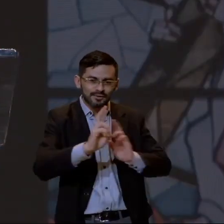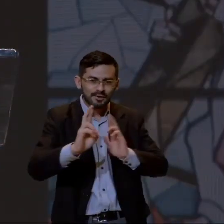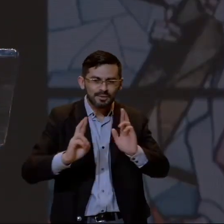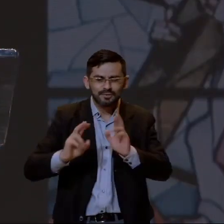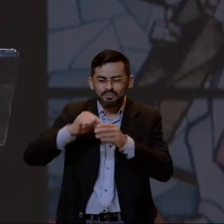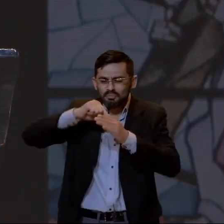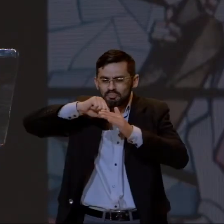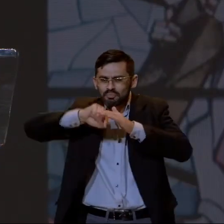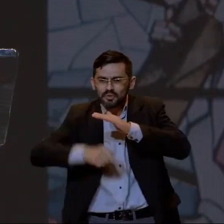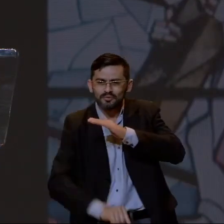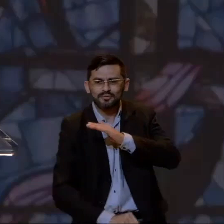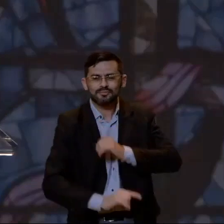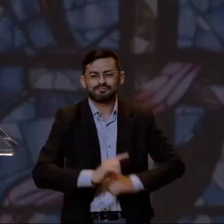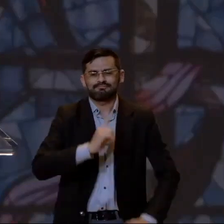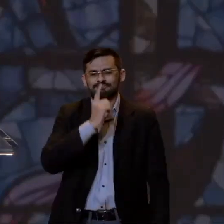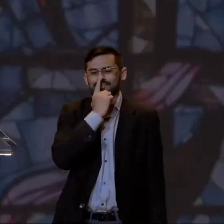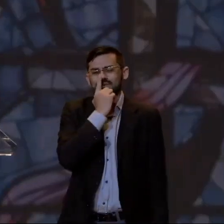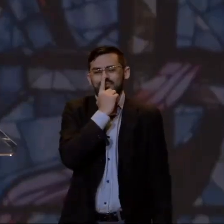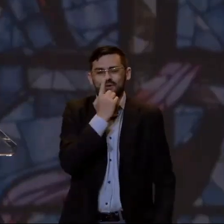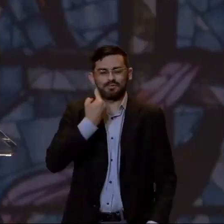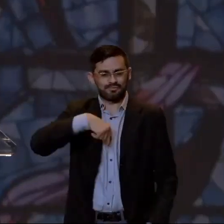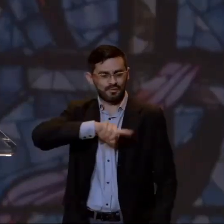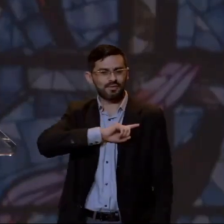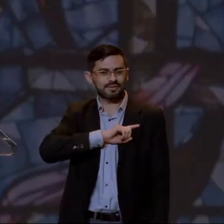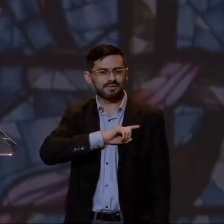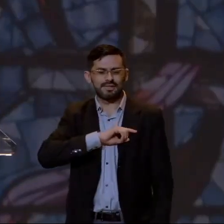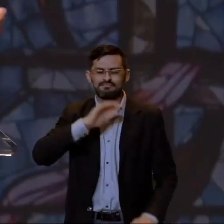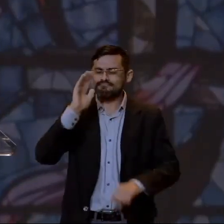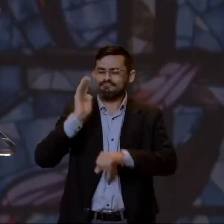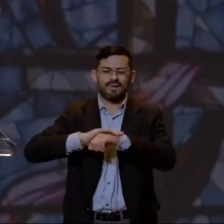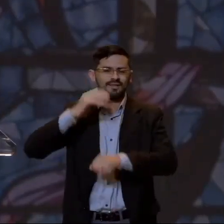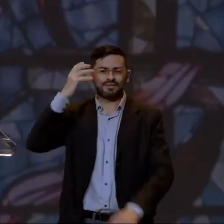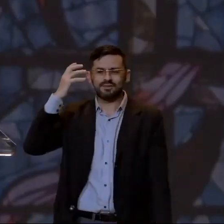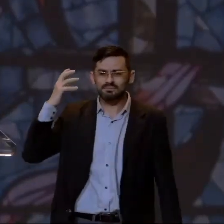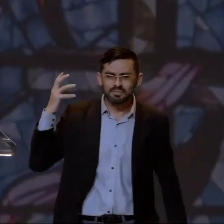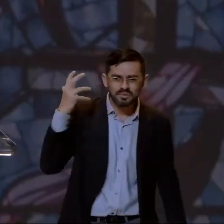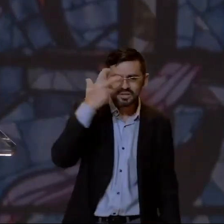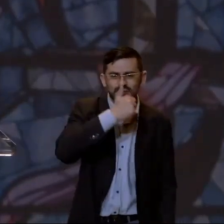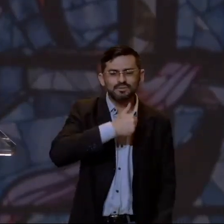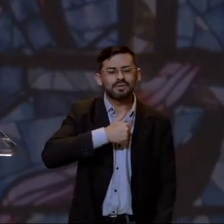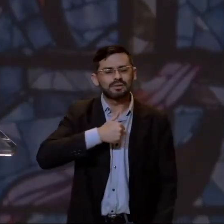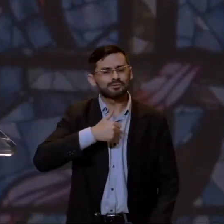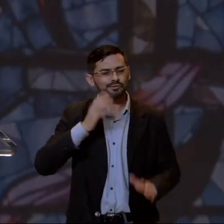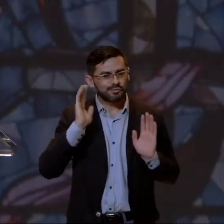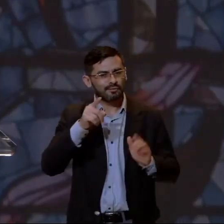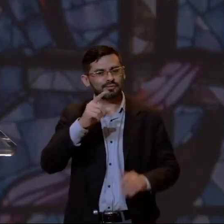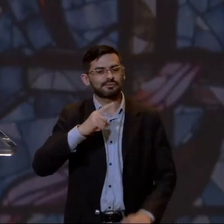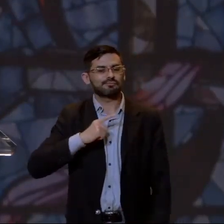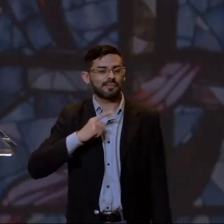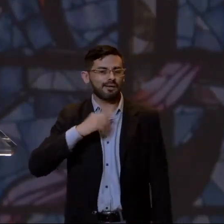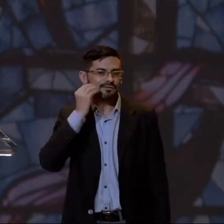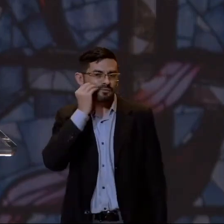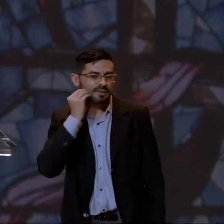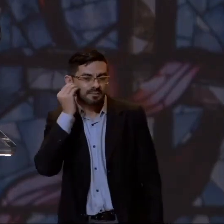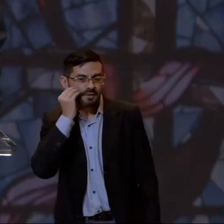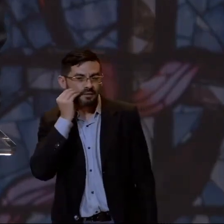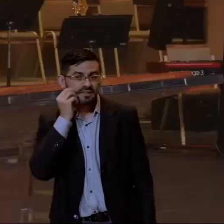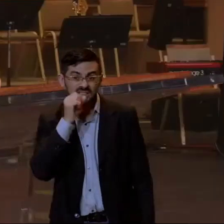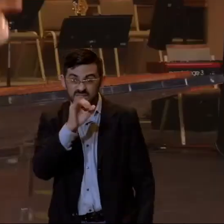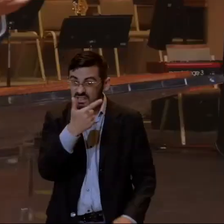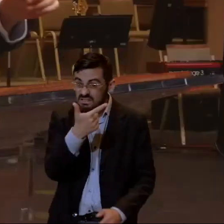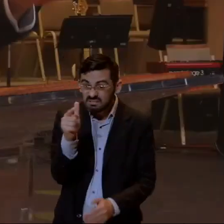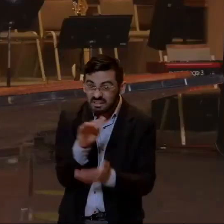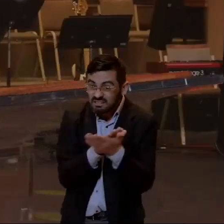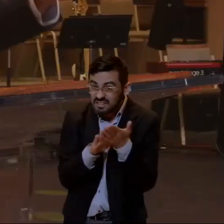íntimo, pessoal, ainda mais bonito do que aquele que você já tem. Se você não tem, quero dizer